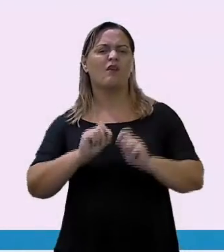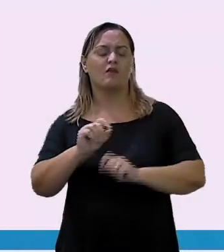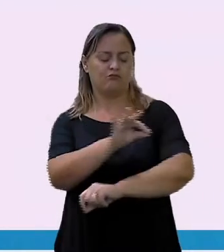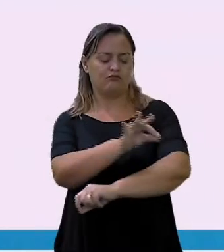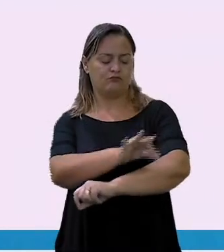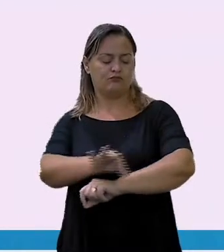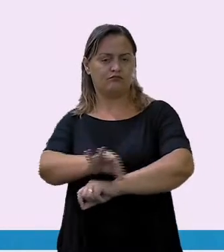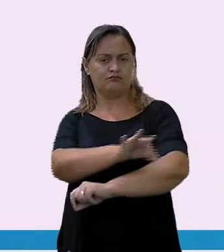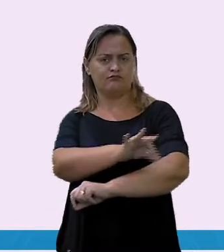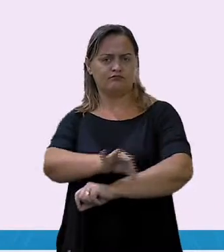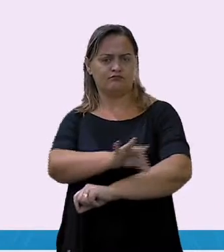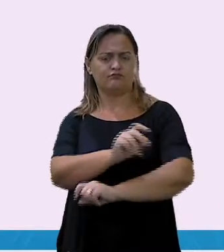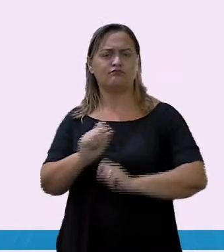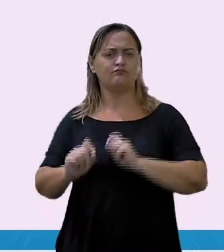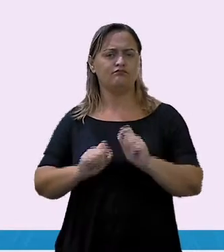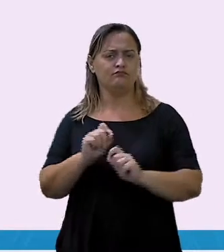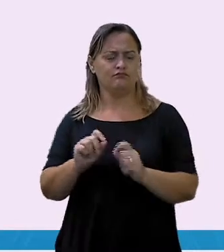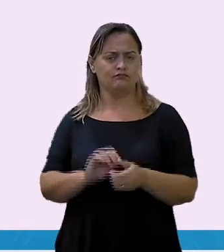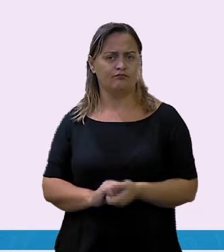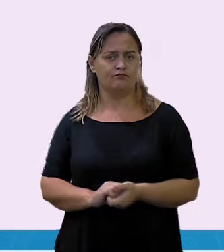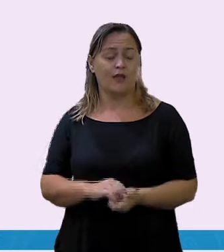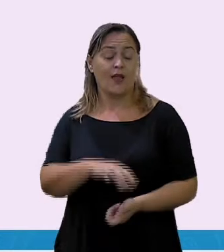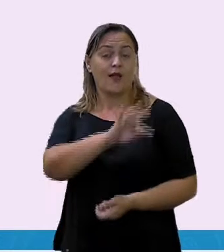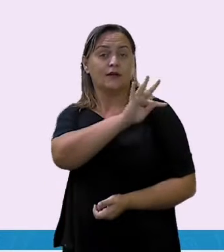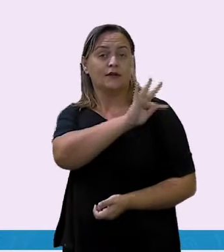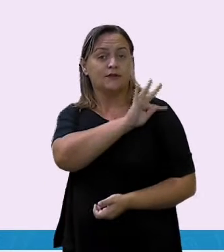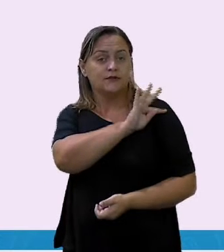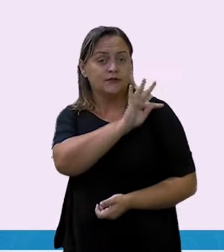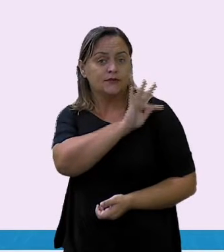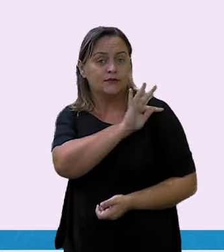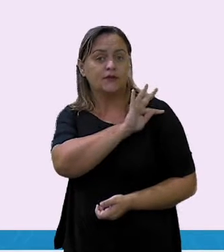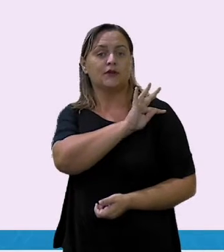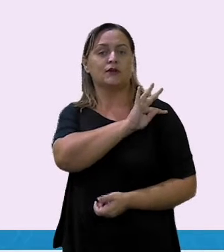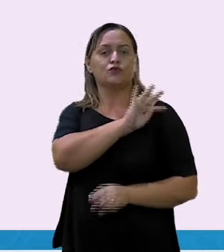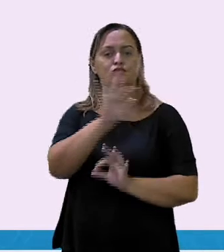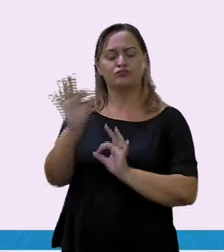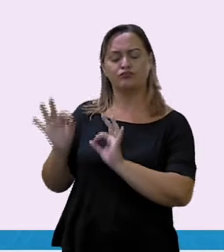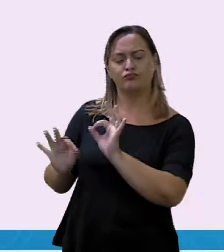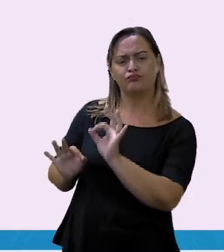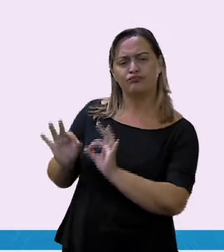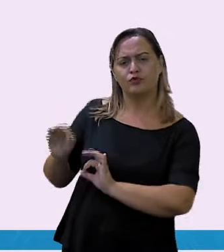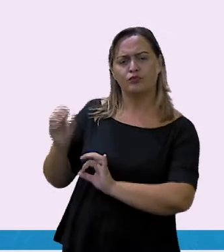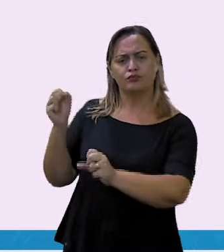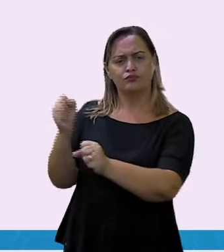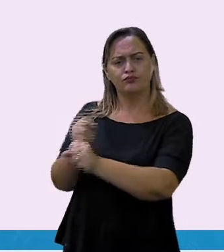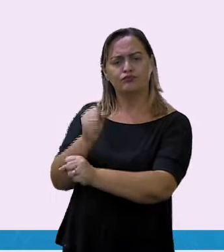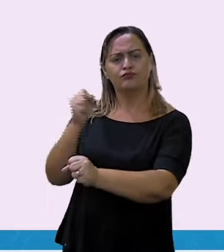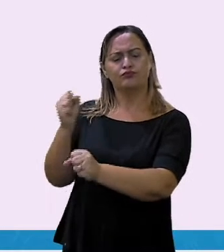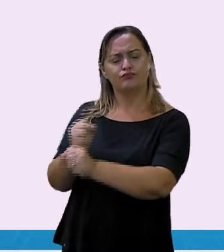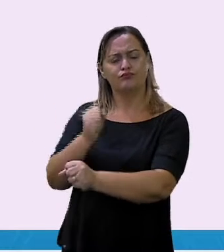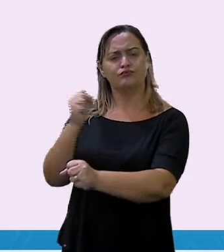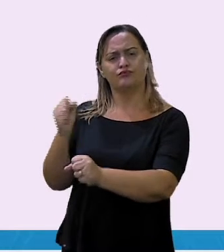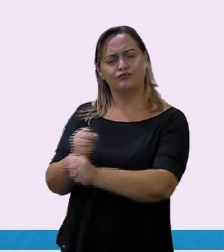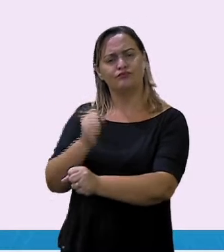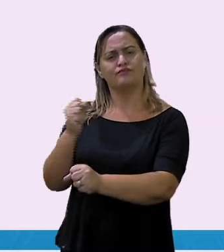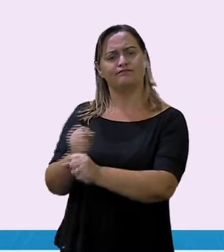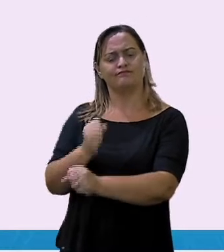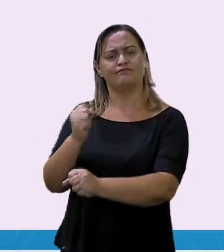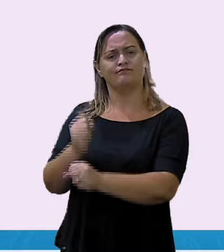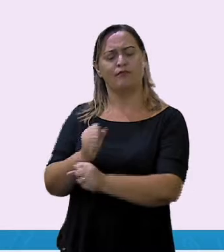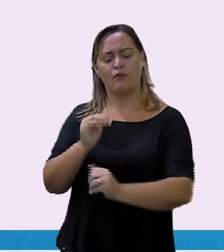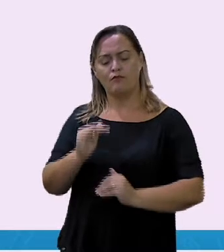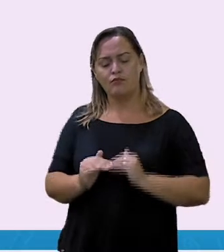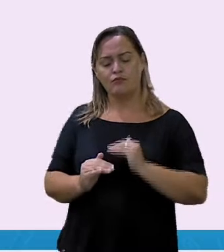arquitetura? A arquitetura é a arte e a técnica de projetar uma edificação ou um ambiente de uma construção. É o